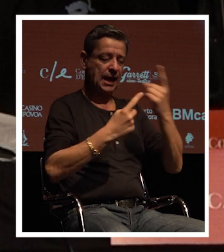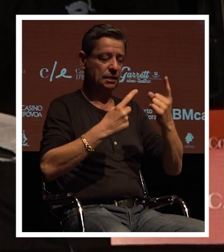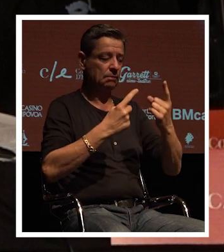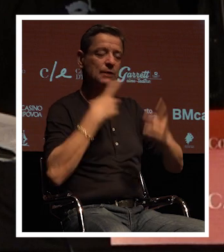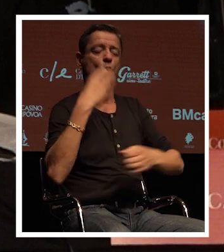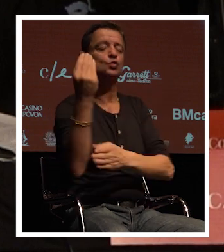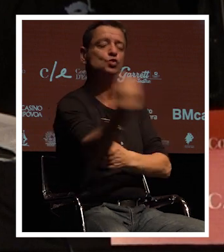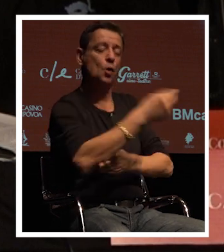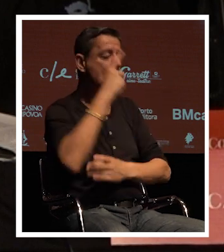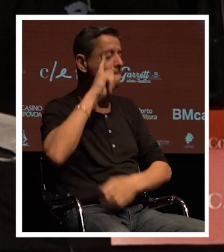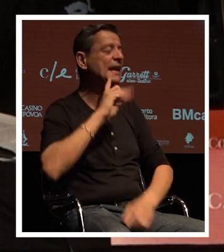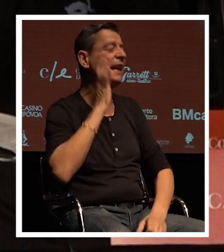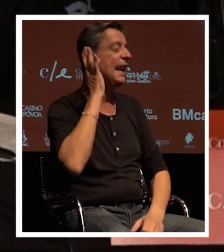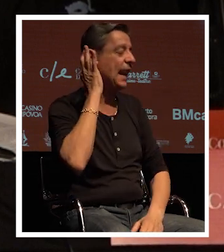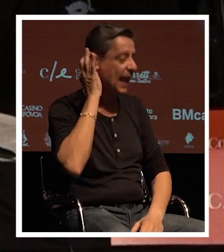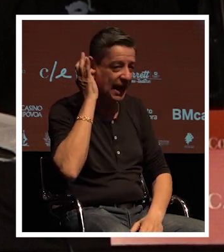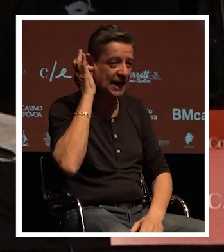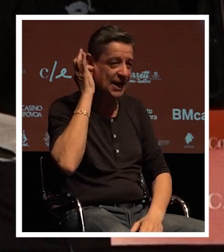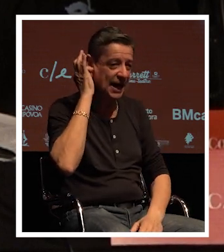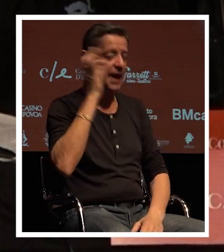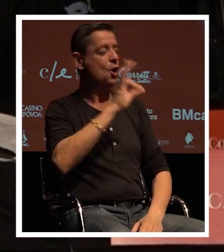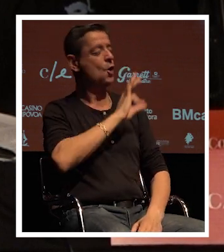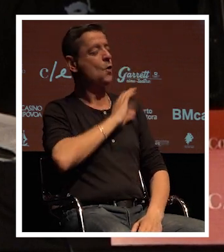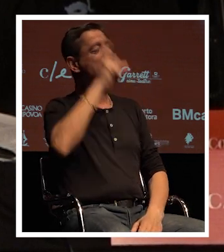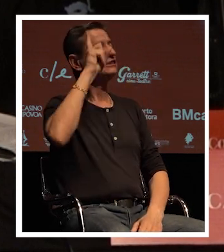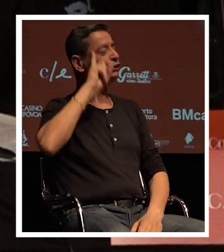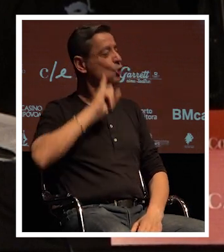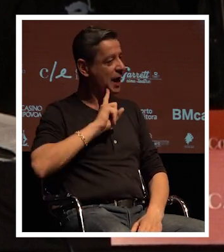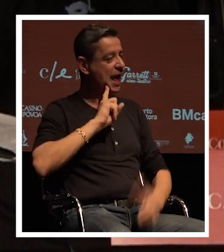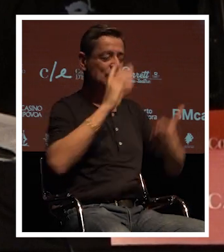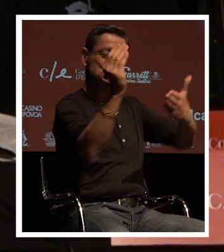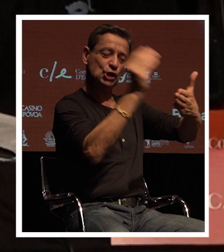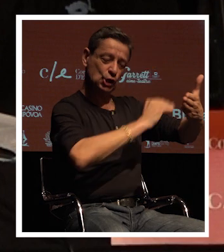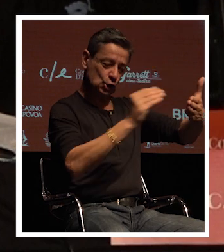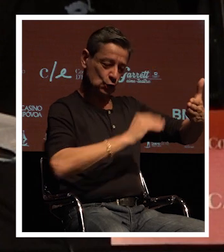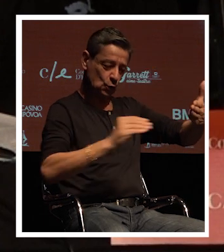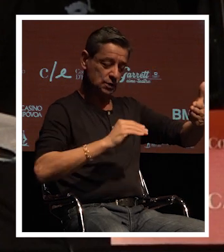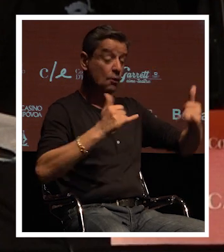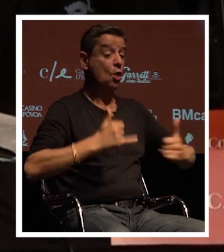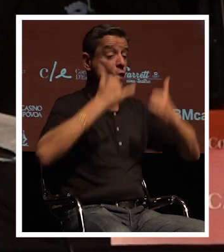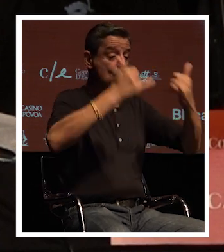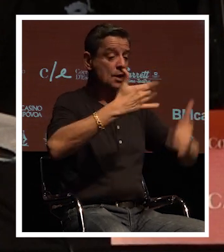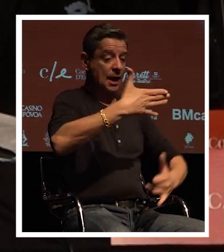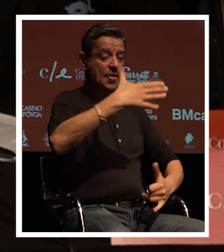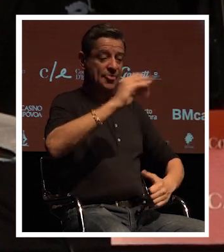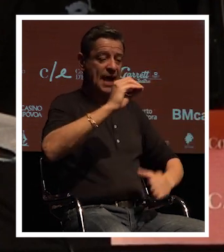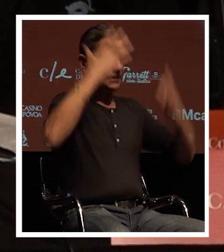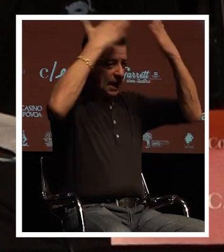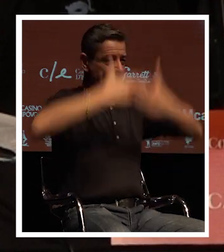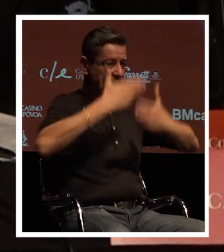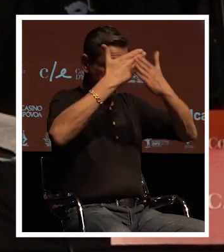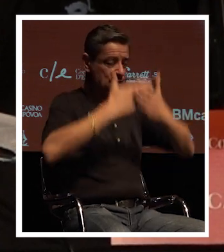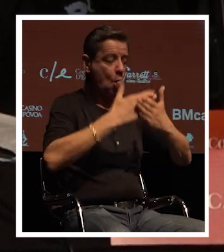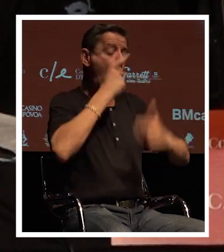jovem uma menina que é realmente uma senhora escritora passados uns 10 dias recebi da sig comissão para a